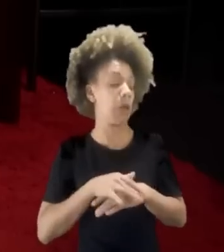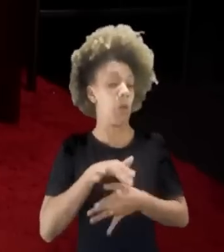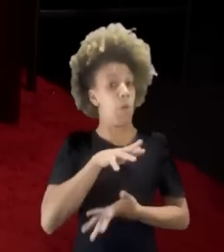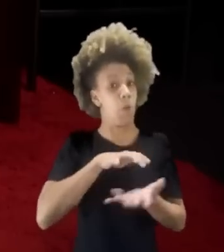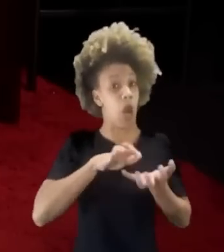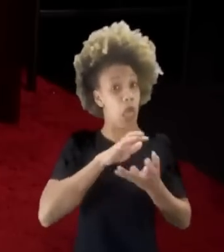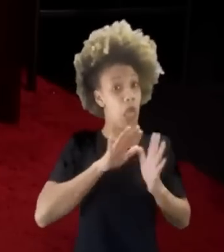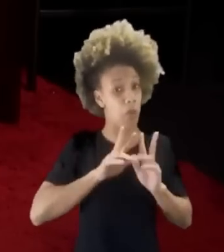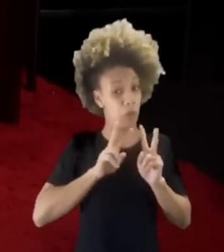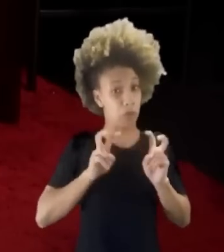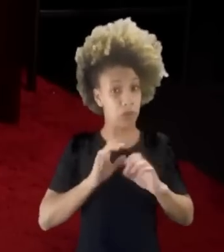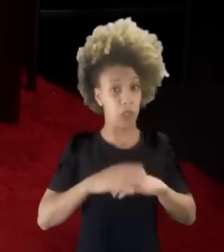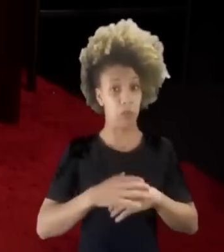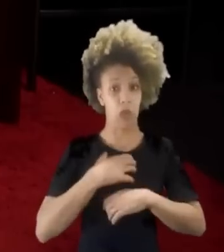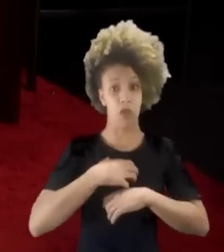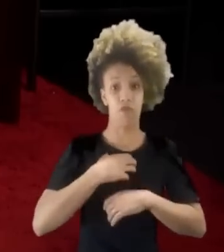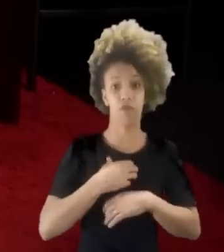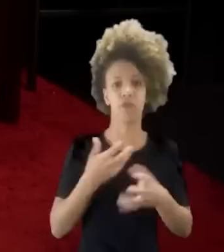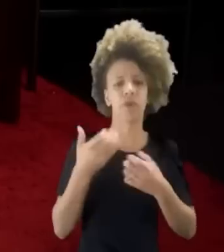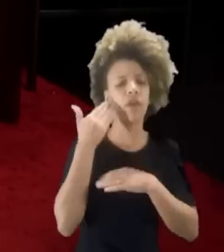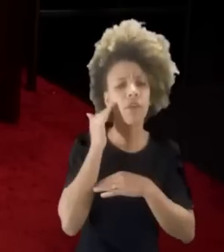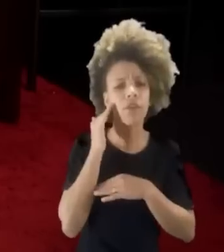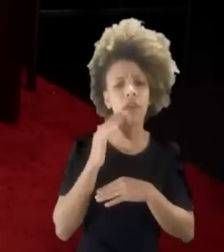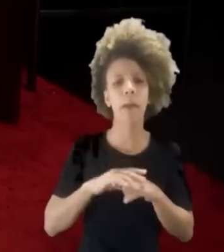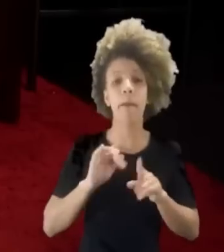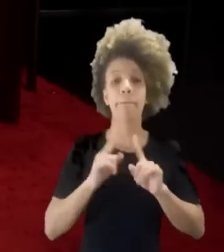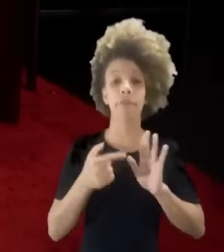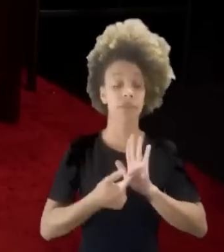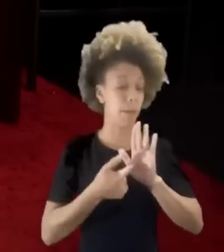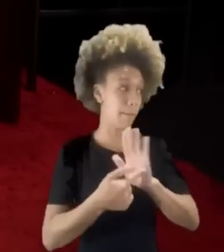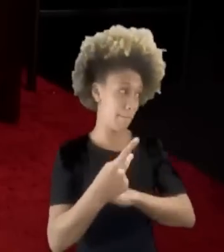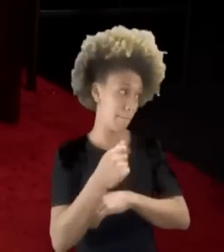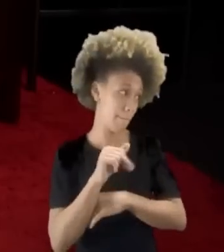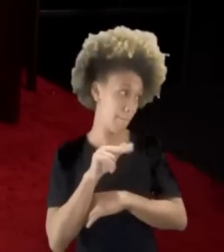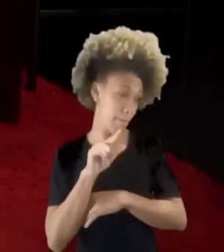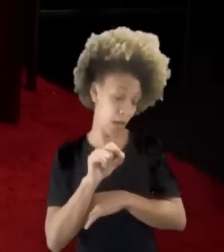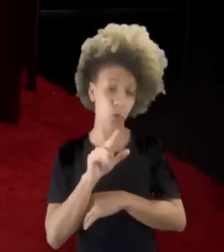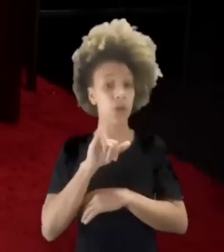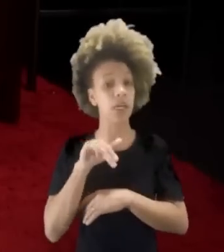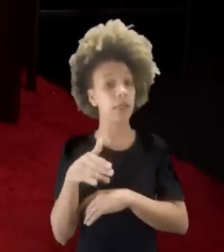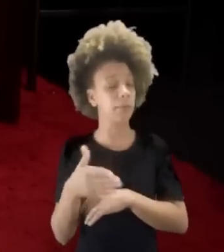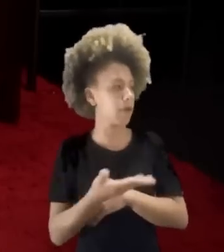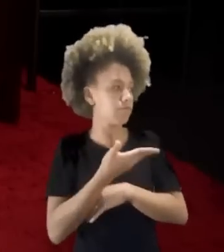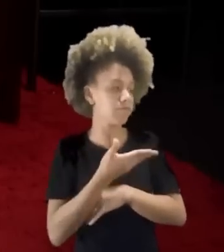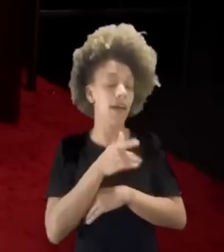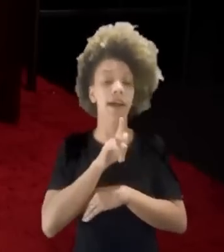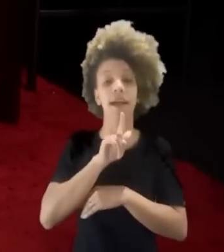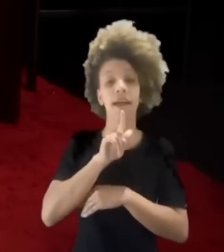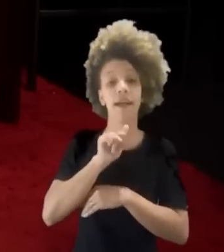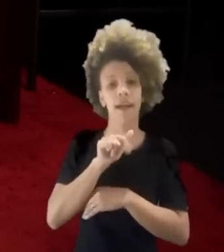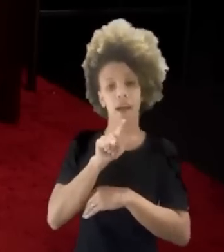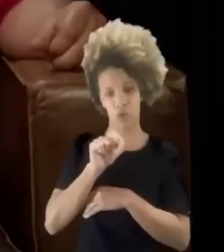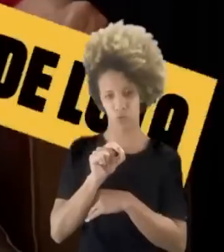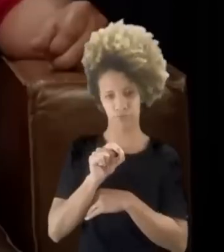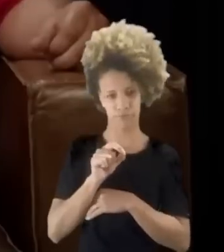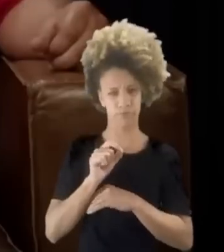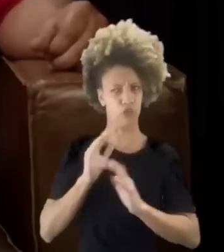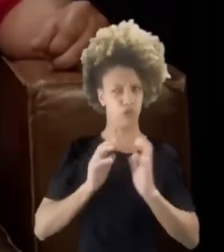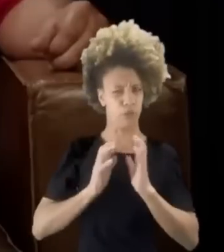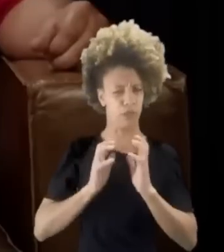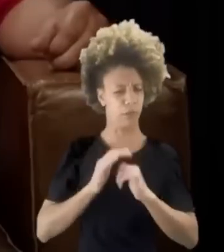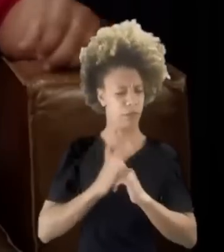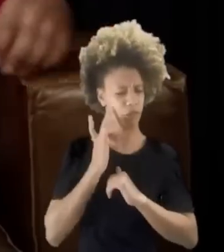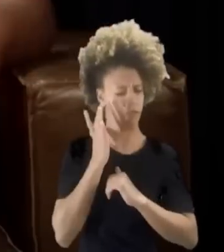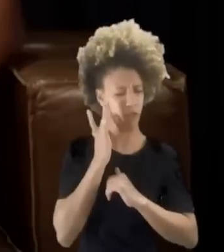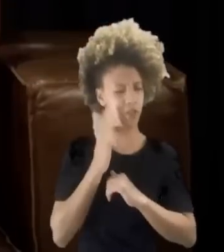gerou aí uma revolta do pessoal quer entender eu trouxe ele que é o Paulo Lima na verdade o galo né o galo galo de luta mais